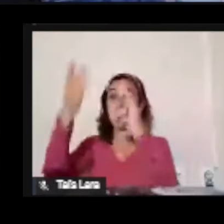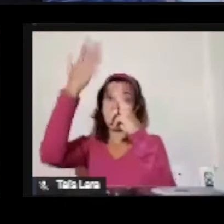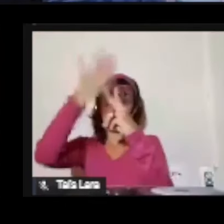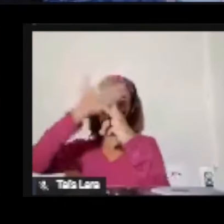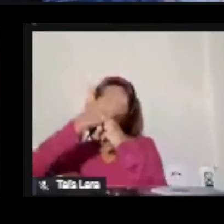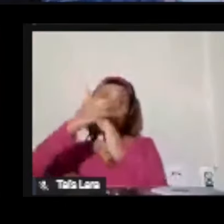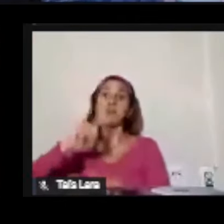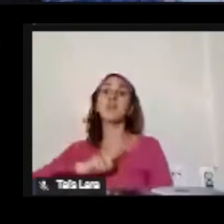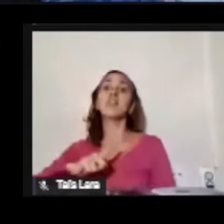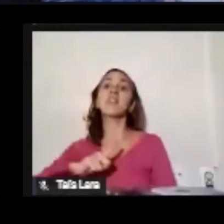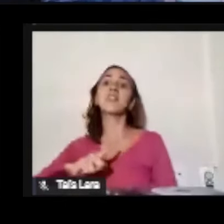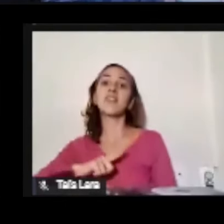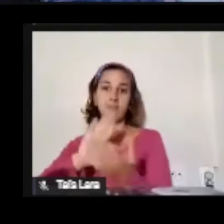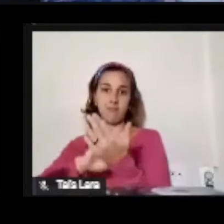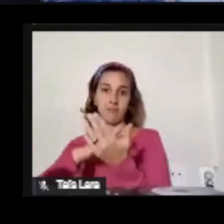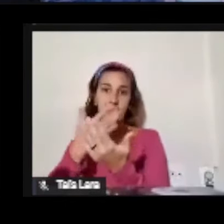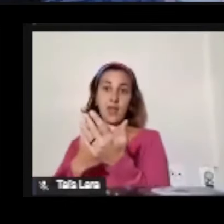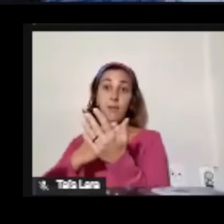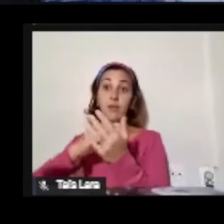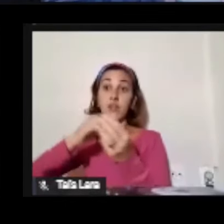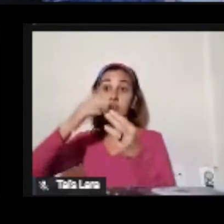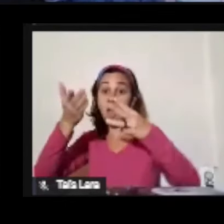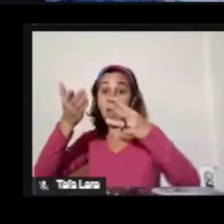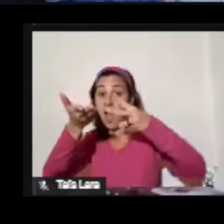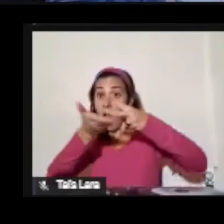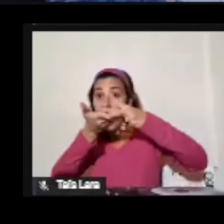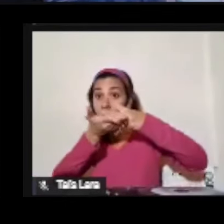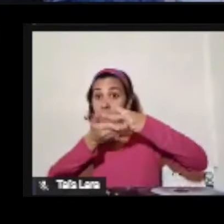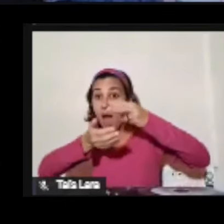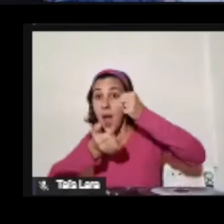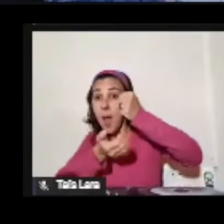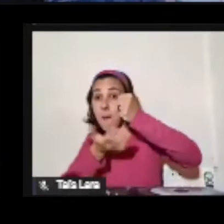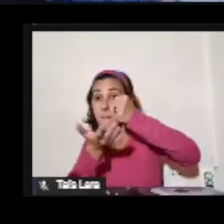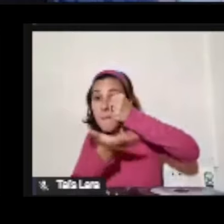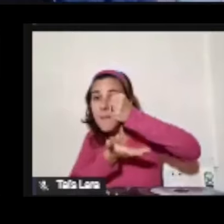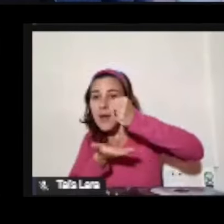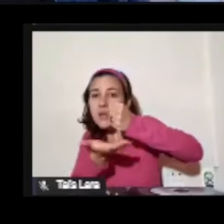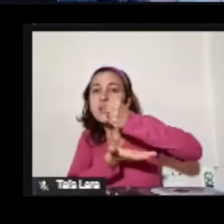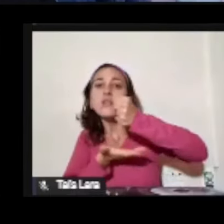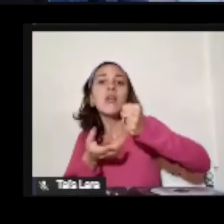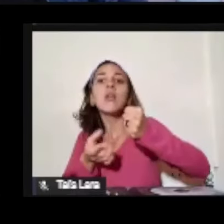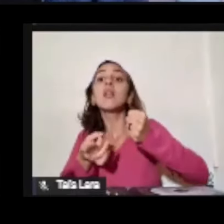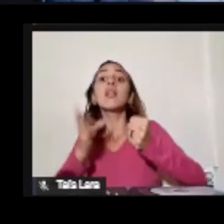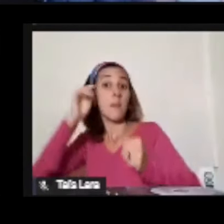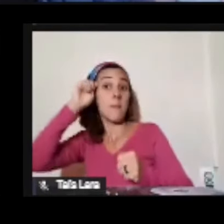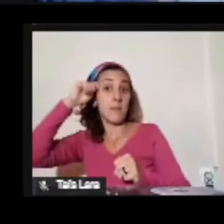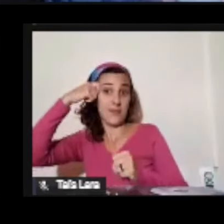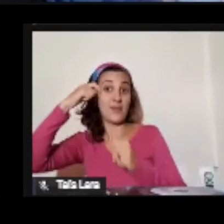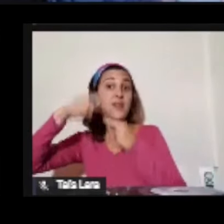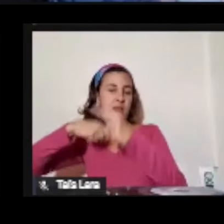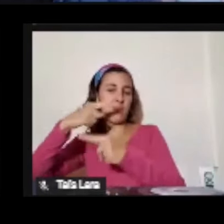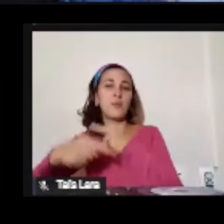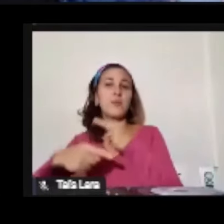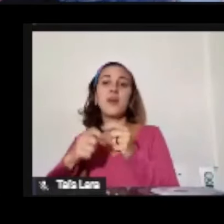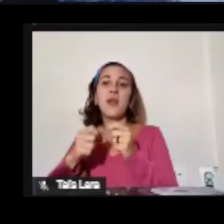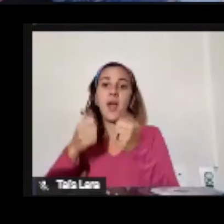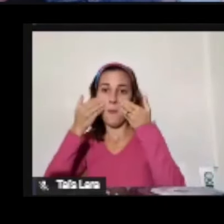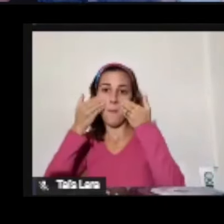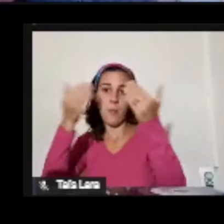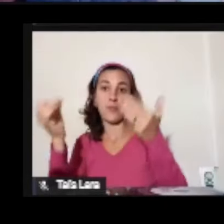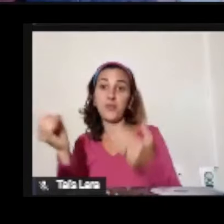Agora, Diga, Maria. queria aproveitar e falar sobre a sua antena. Vamos aproveitar e apresentar agora. Pode ir lá.